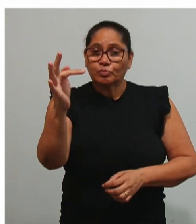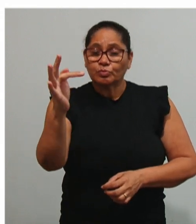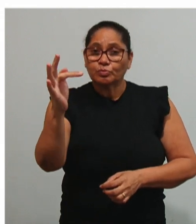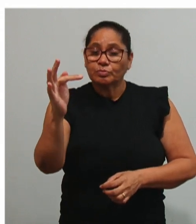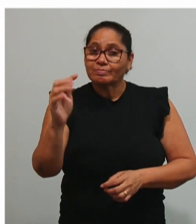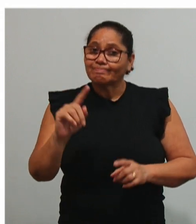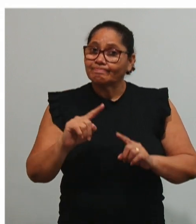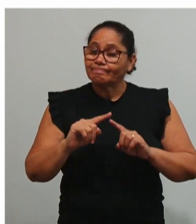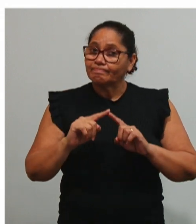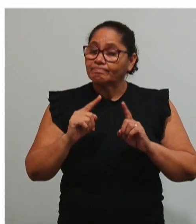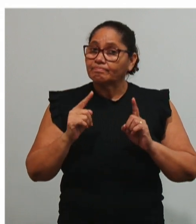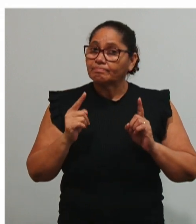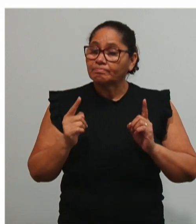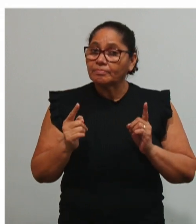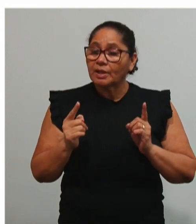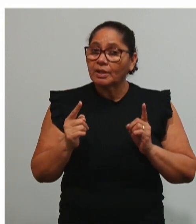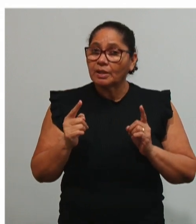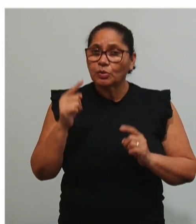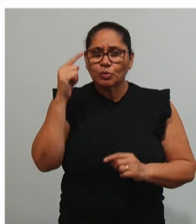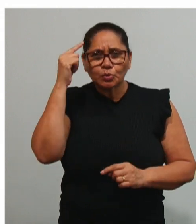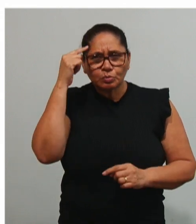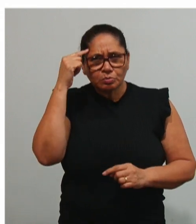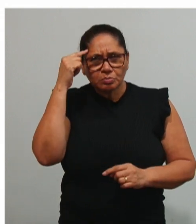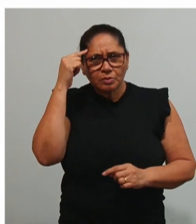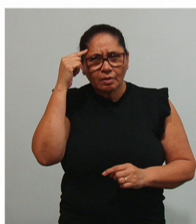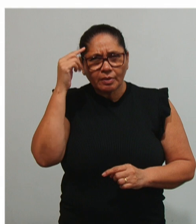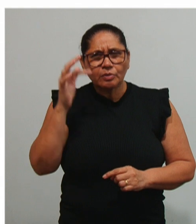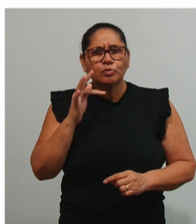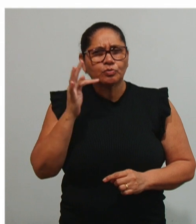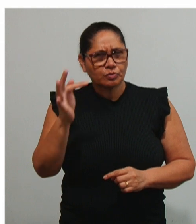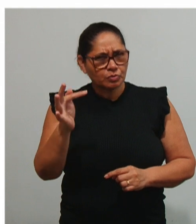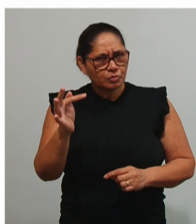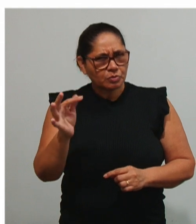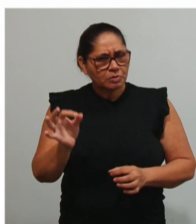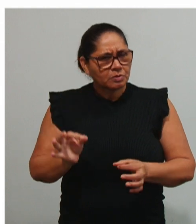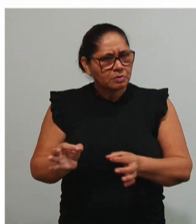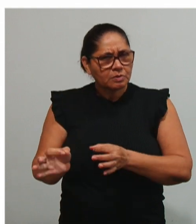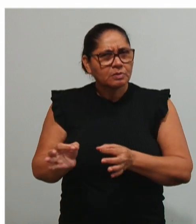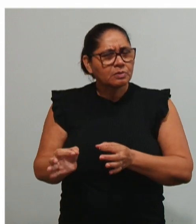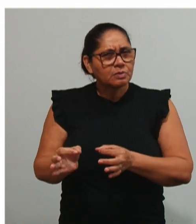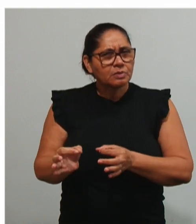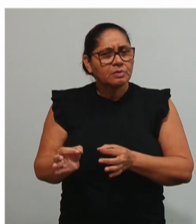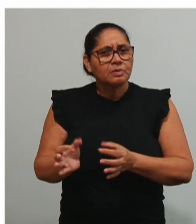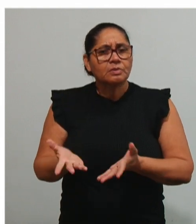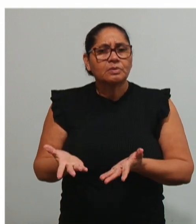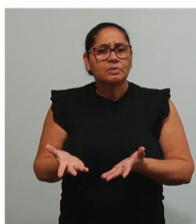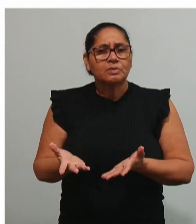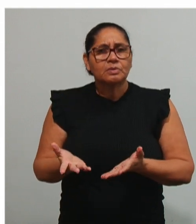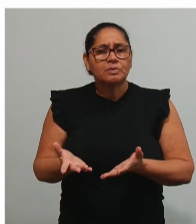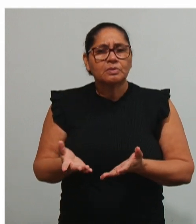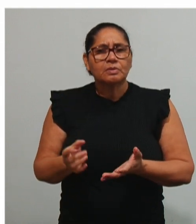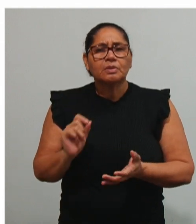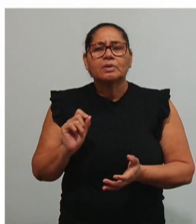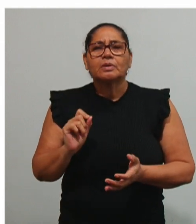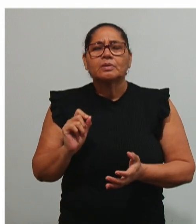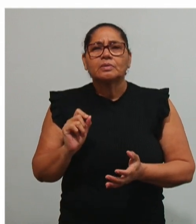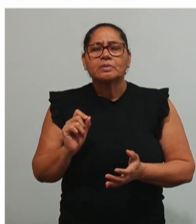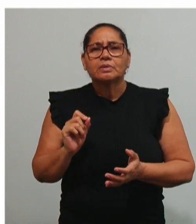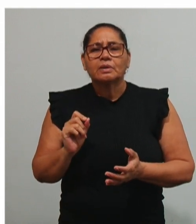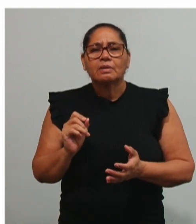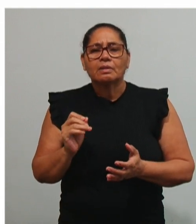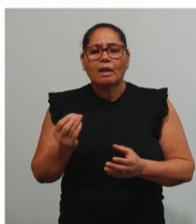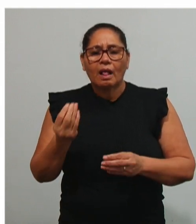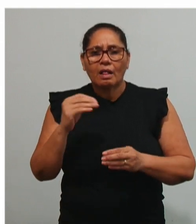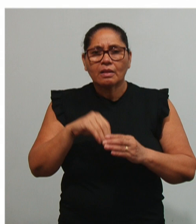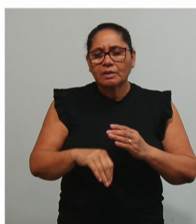ora, eu só penso no futuro se eu fizer um planejamento, né? O que está contido